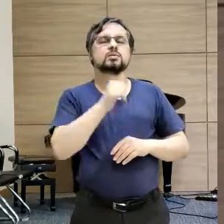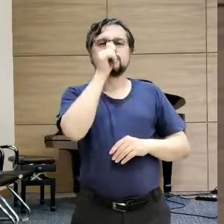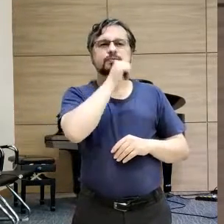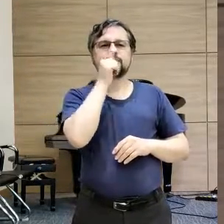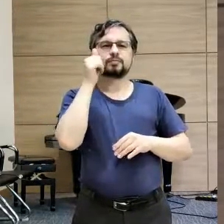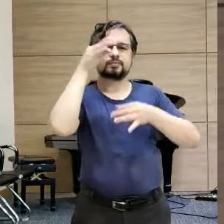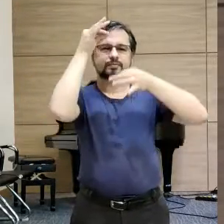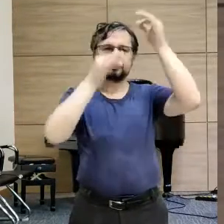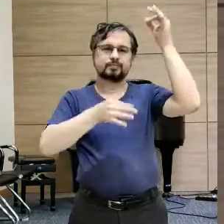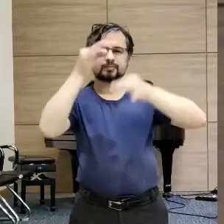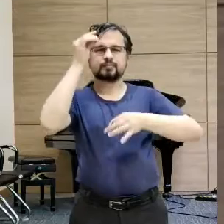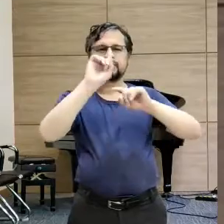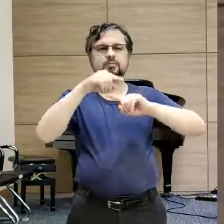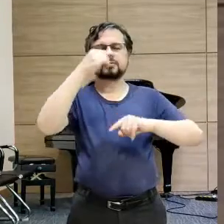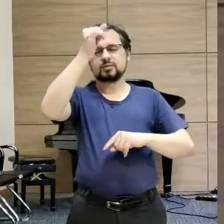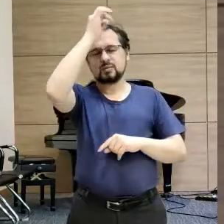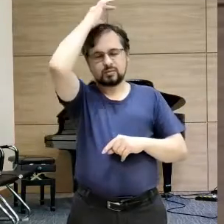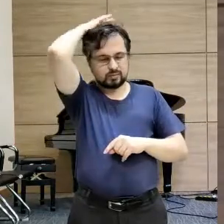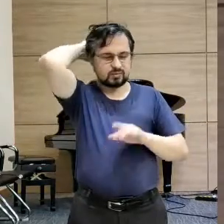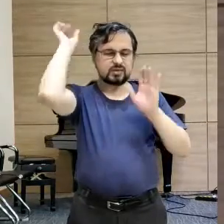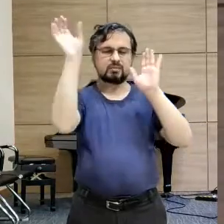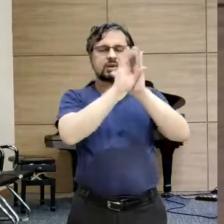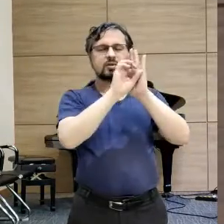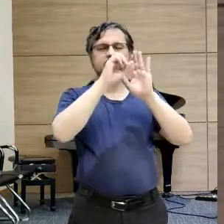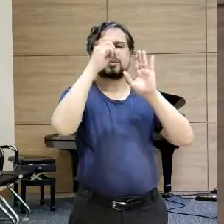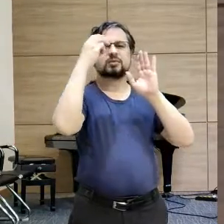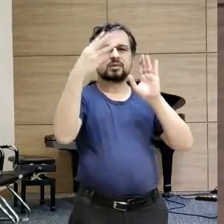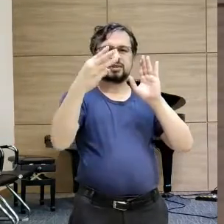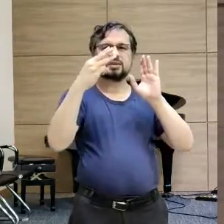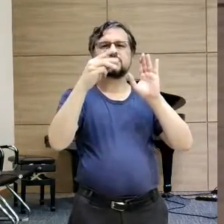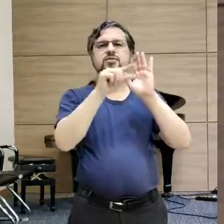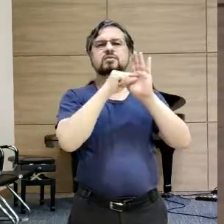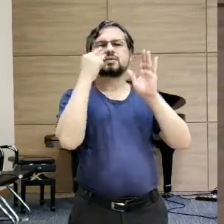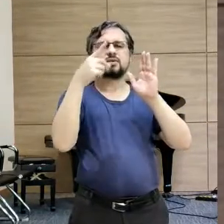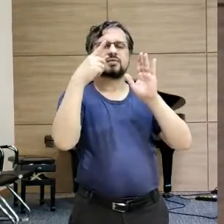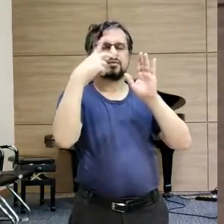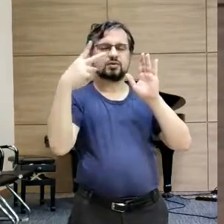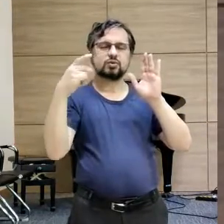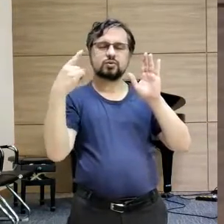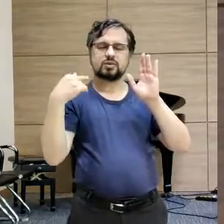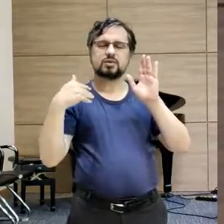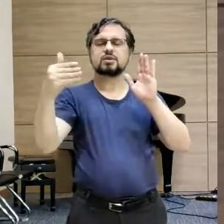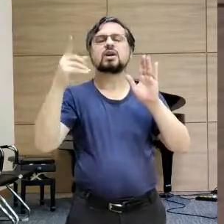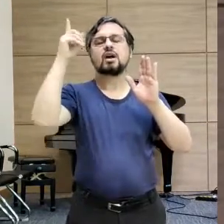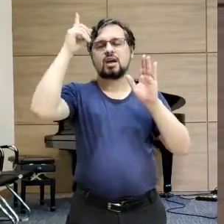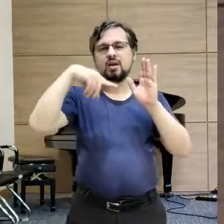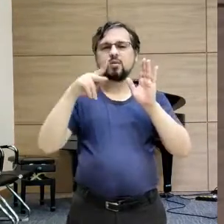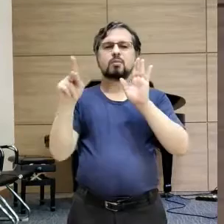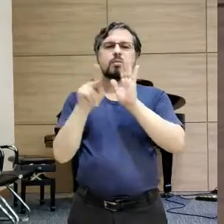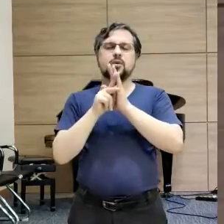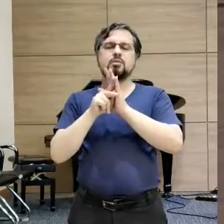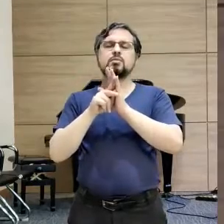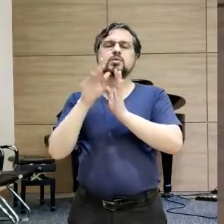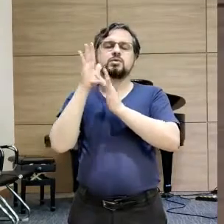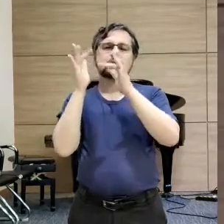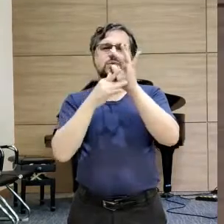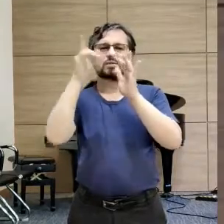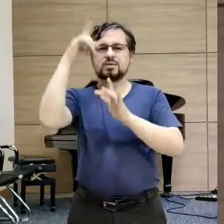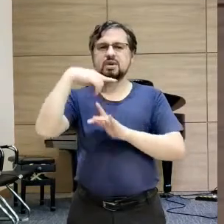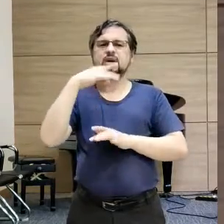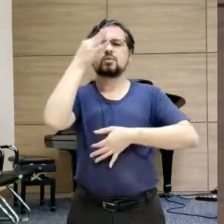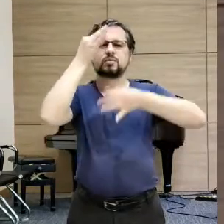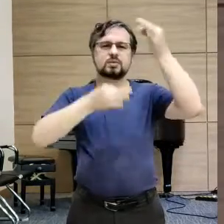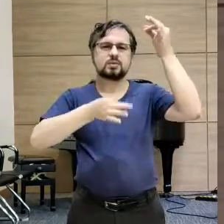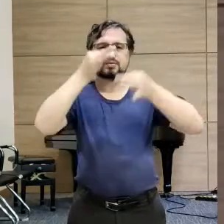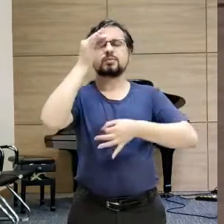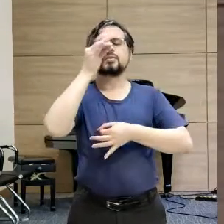depois você leia Romanos capítulo 3, versículo 21 em diante, você vai ver quem é o sacrifício de justiça, que é o Cristo, o nosso Deus.